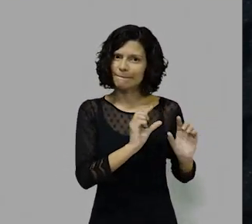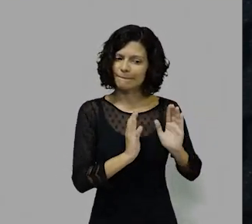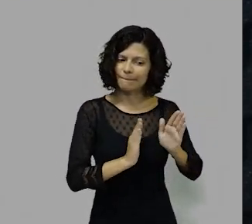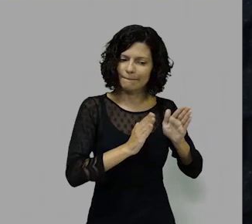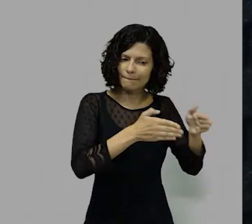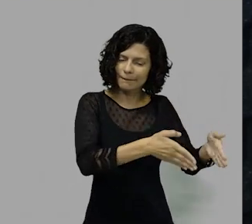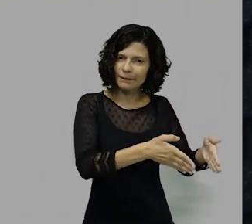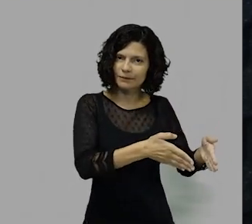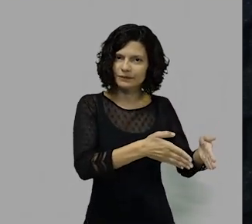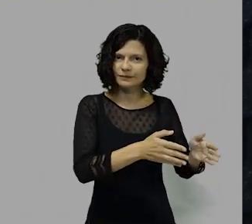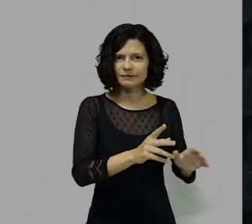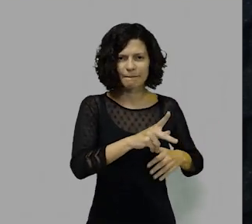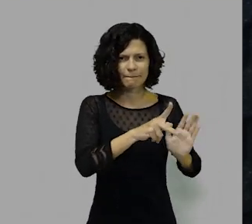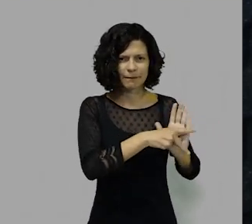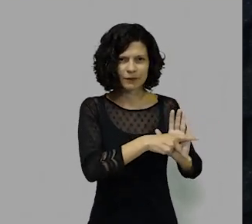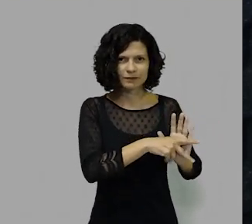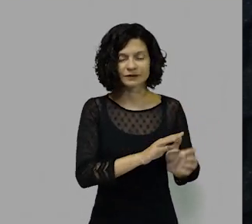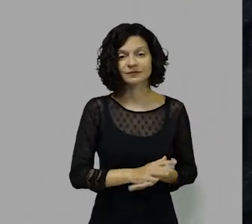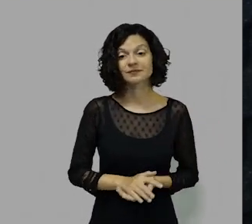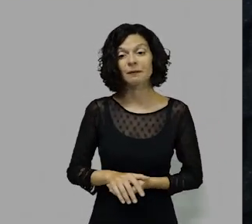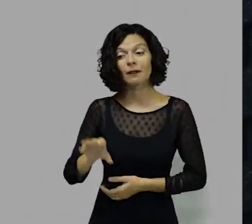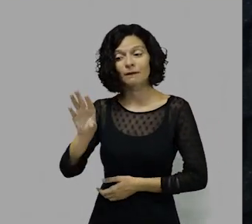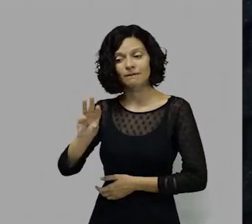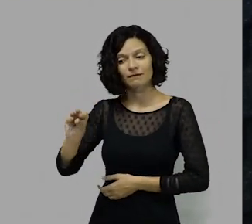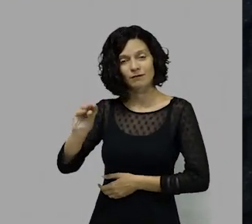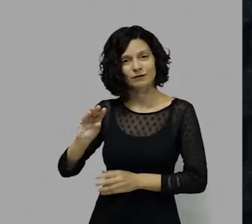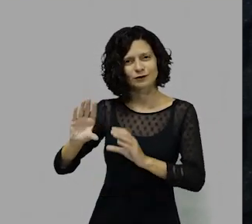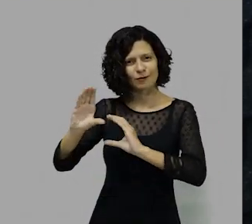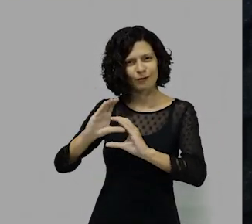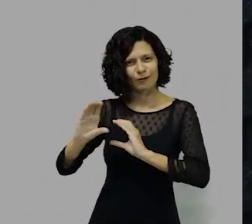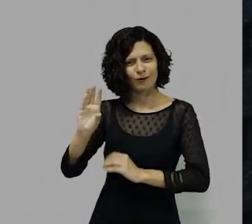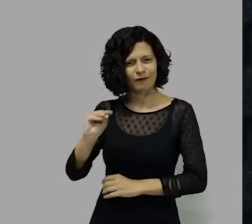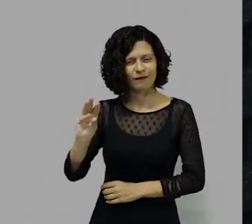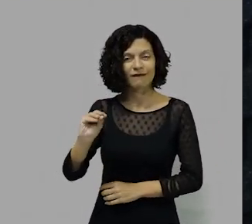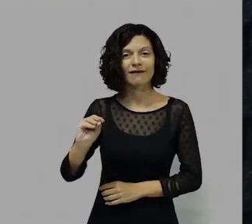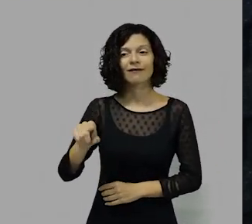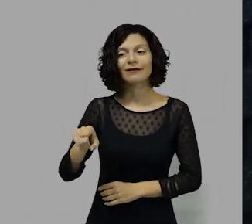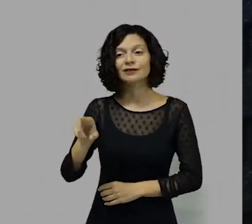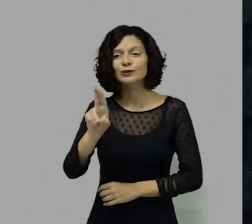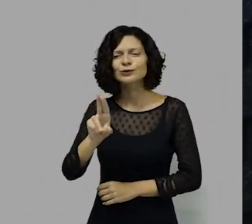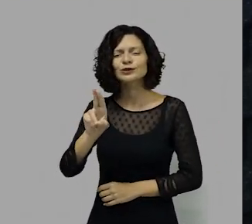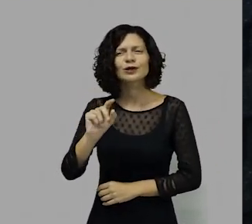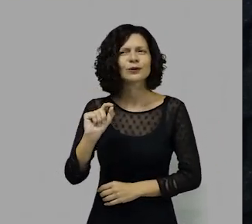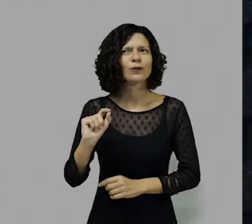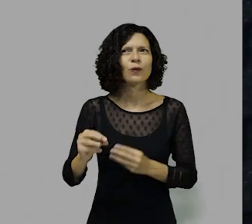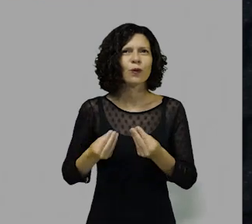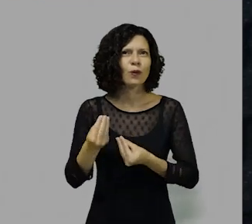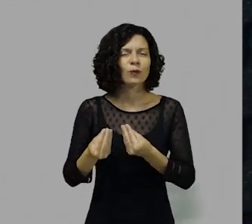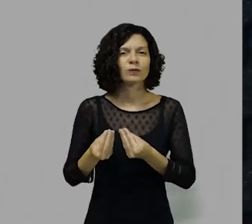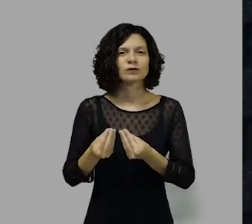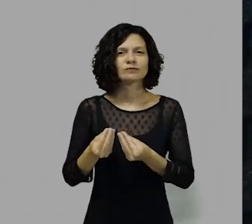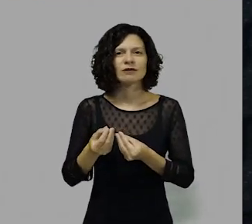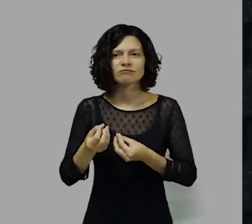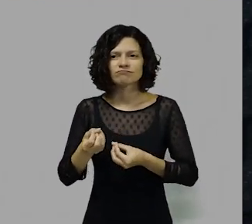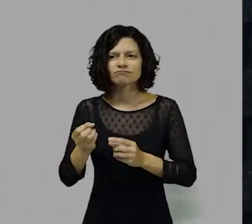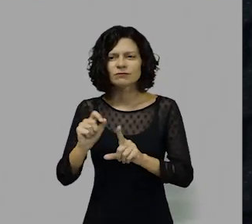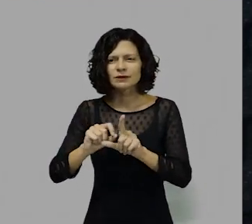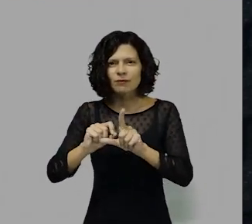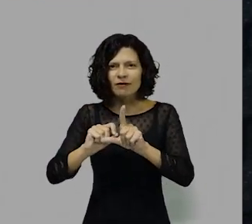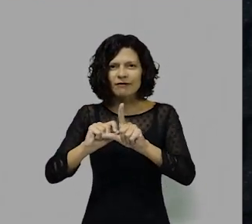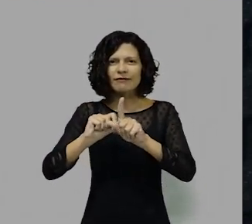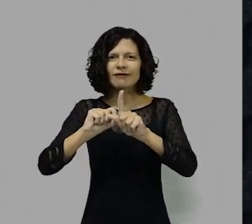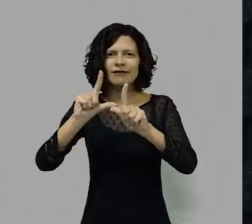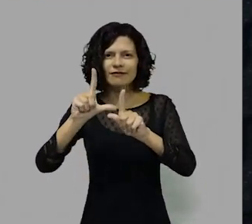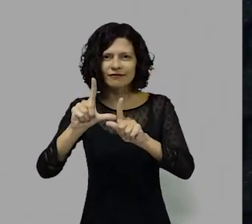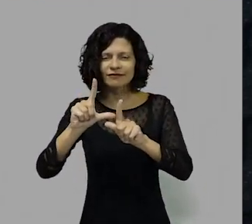nos textos orais, eles muitas vezes servem para dar ênfase, para enfatizar alguma coisa, para dar uma pausa,